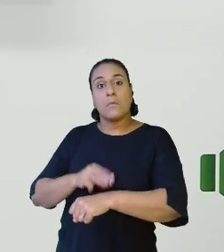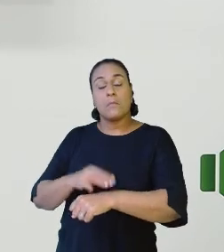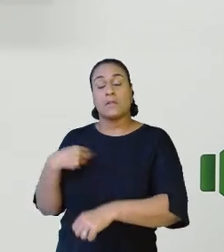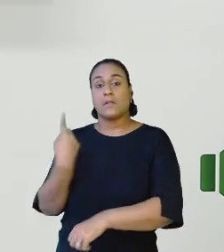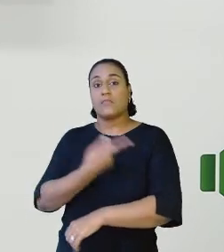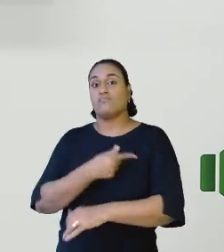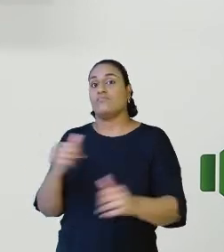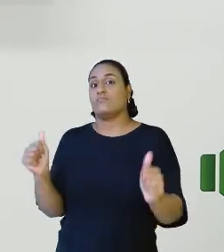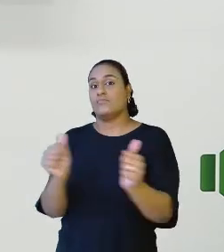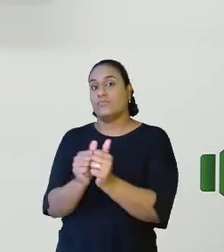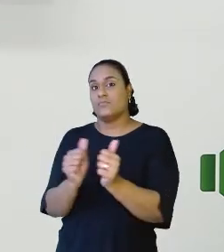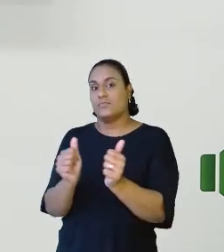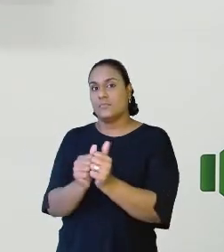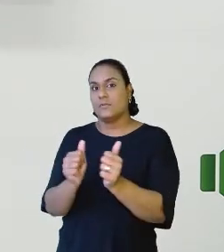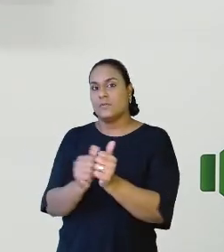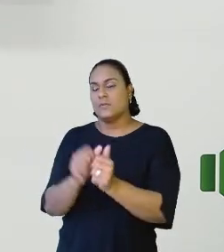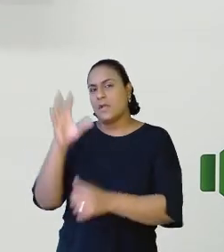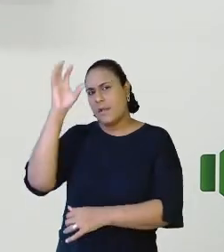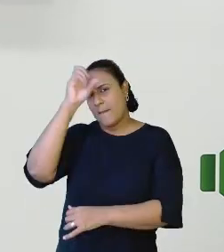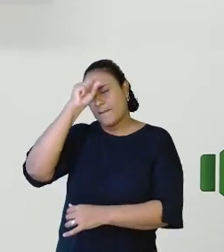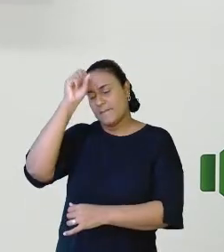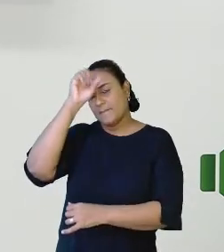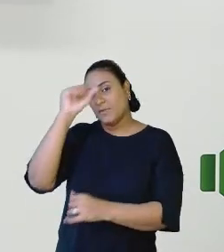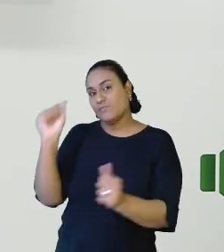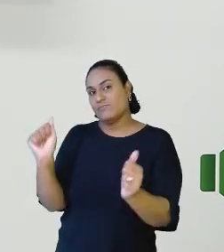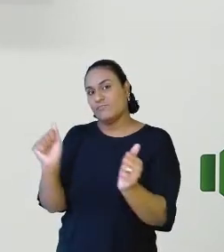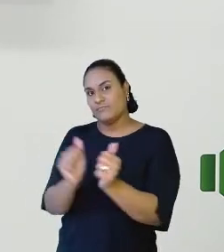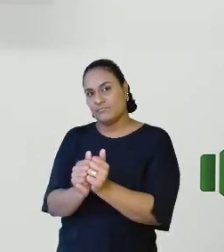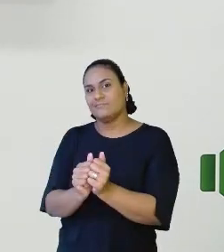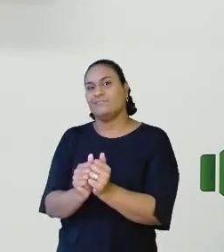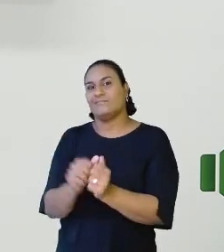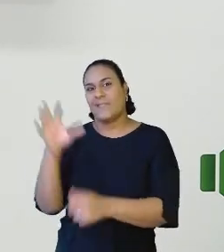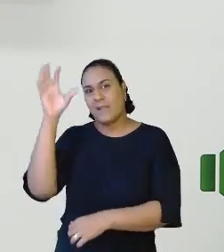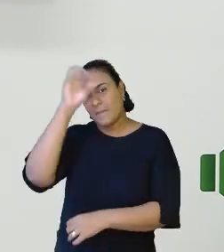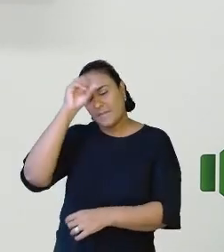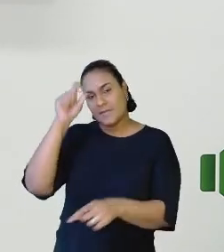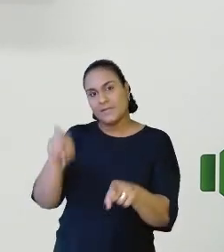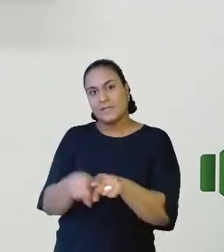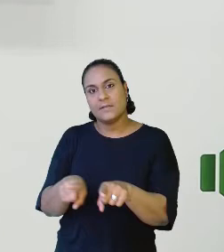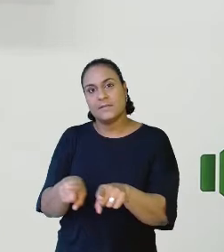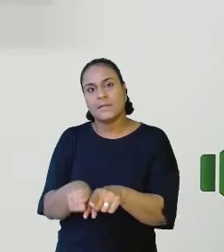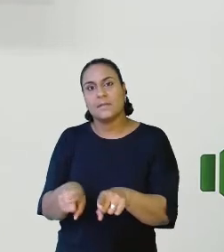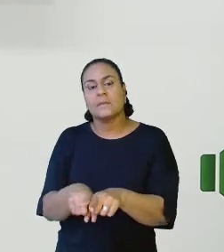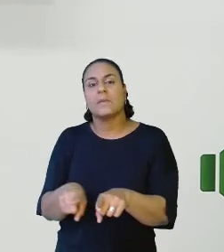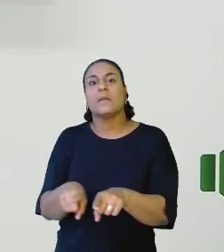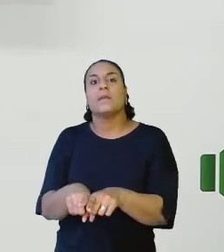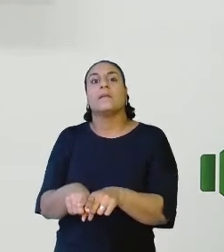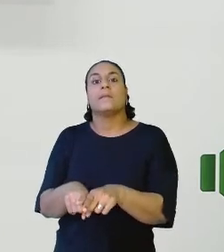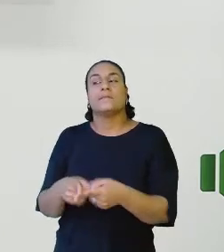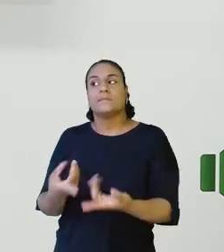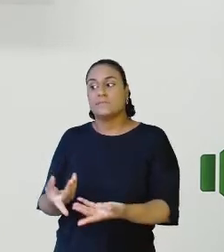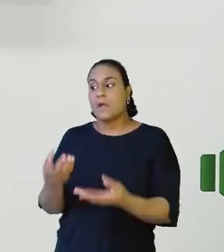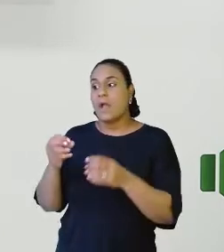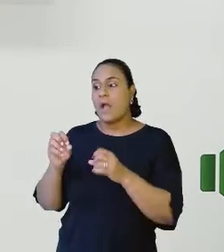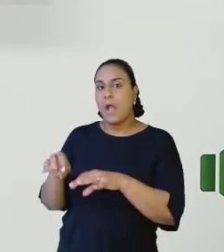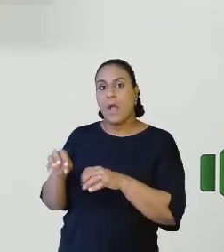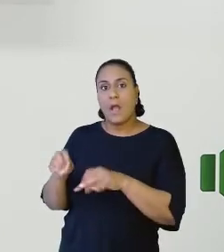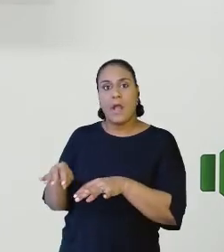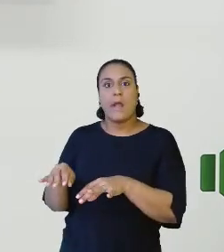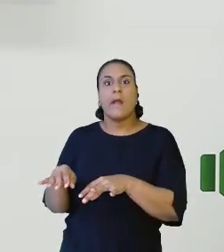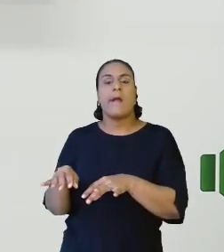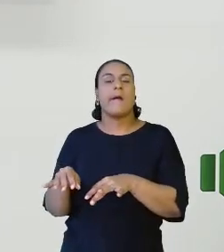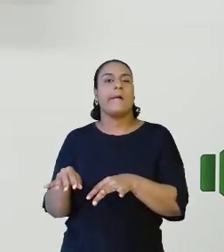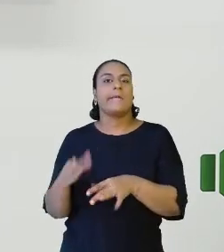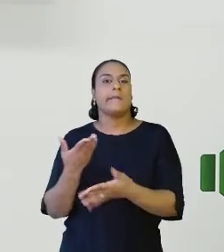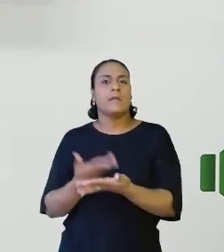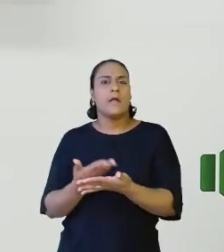com a gente, aprendendo. A gente está aprendendo junto. Estamos aprendendo também aqui a dar aulas de uma maneira